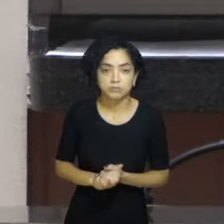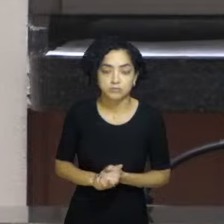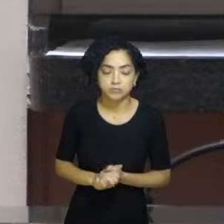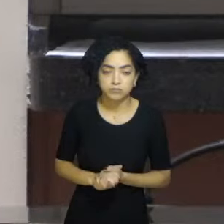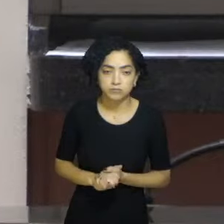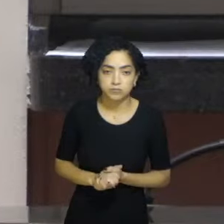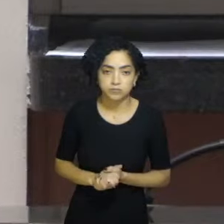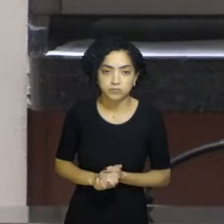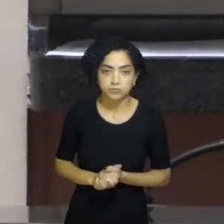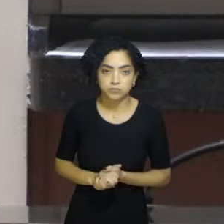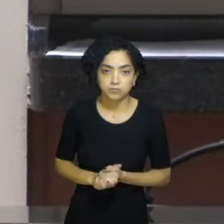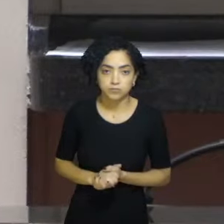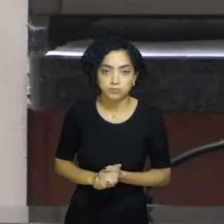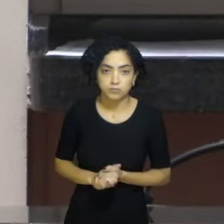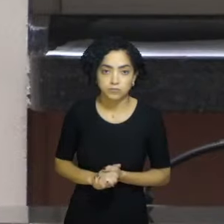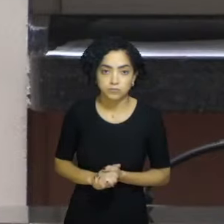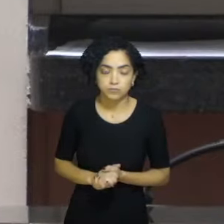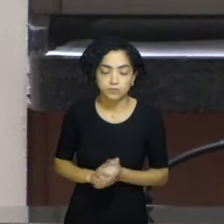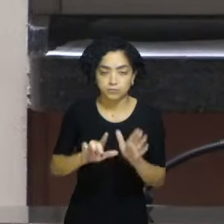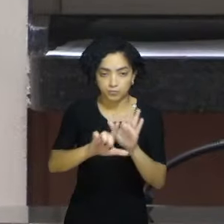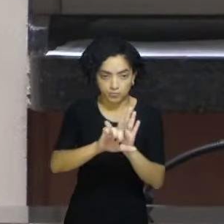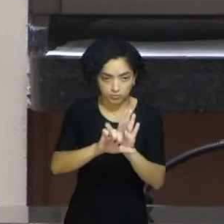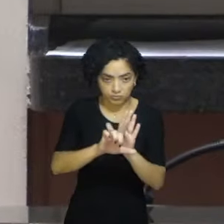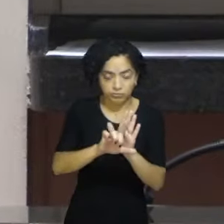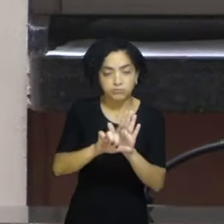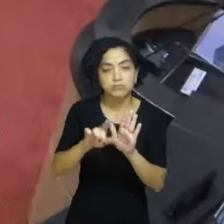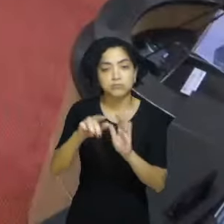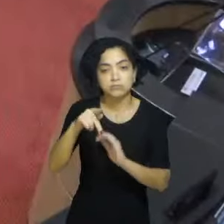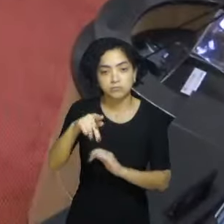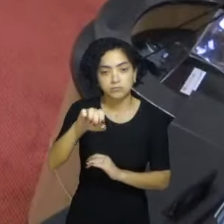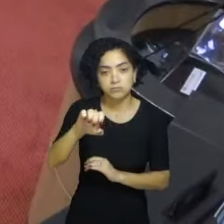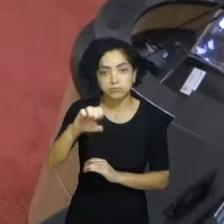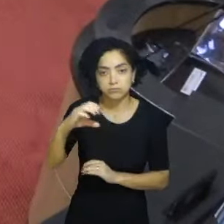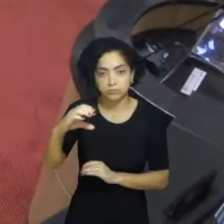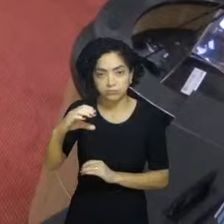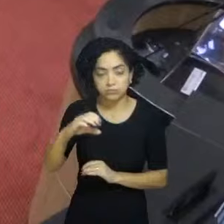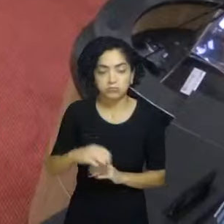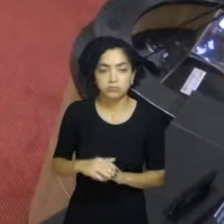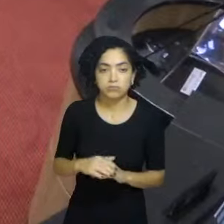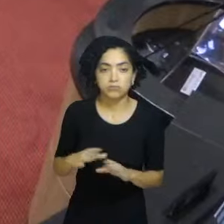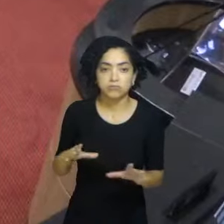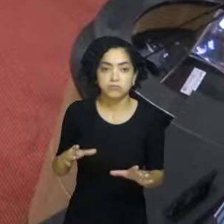de lei e também da PEC, de forma conjunta.